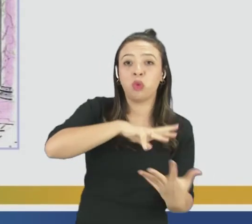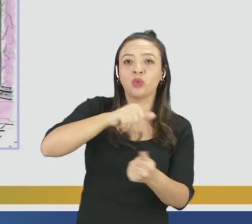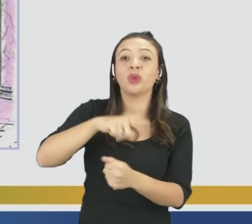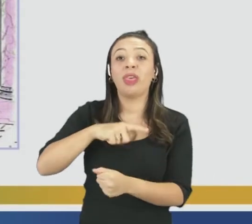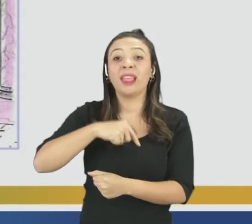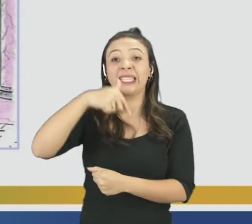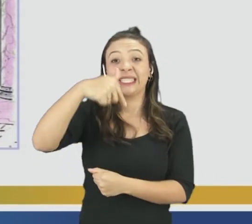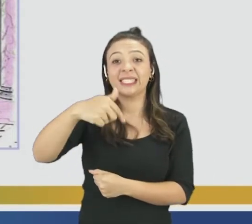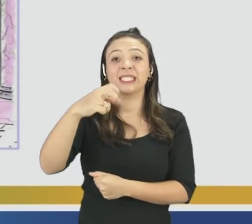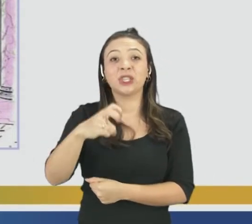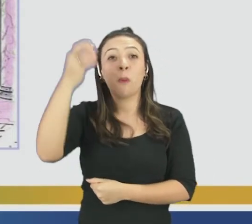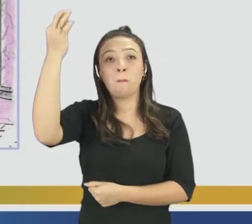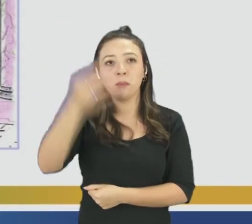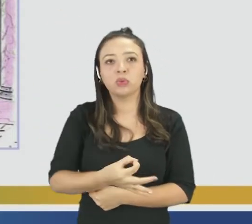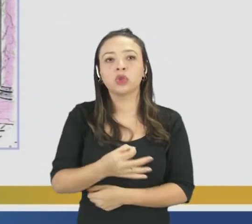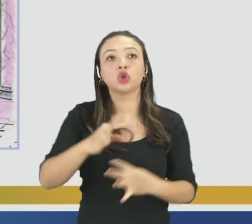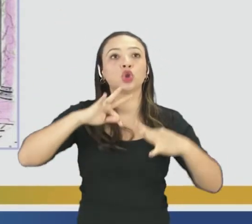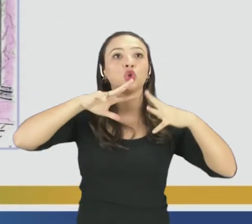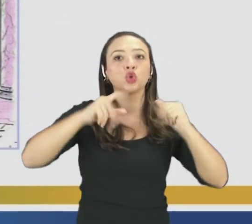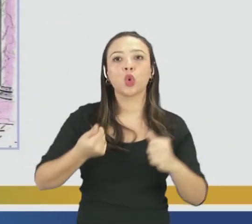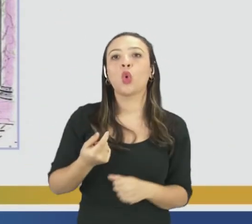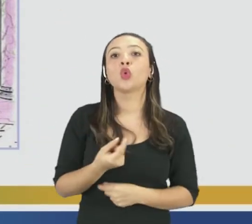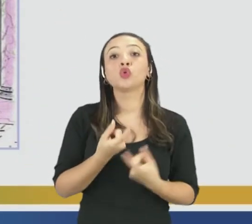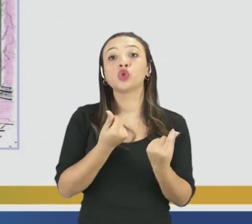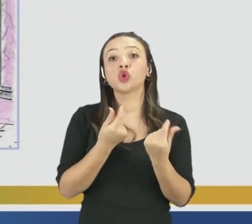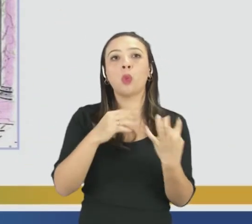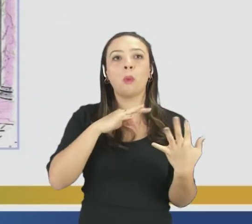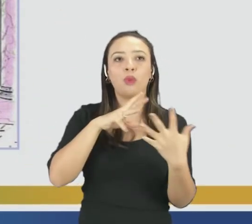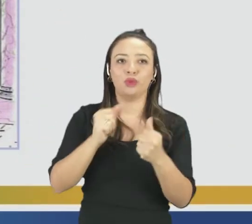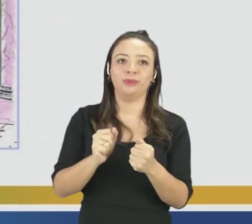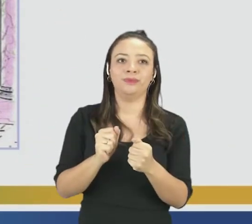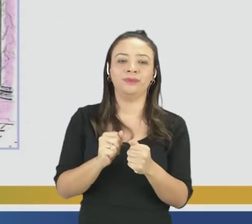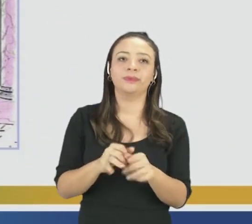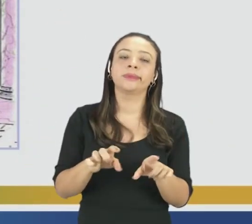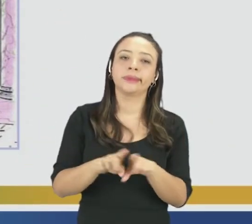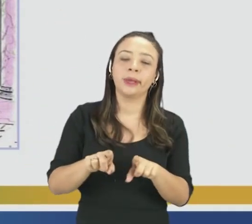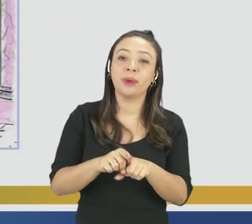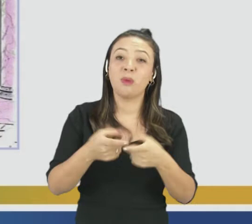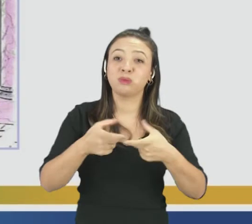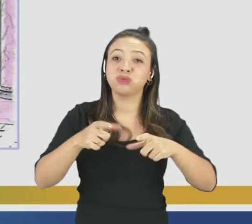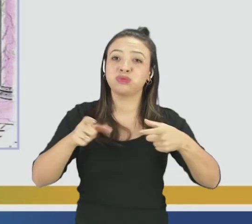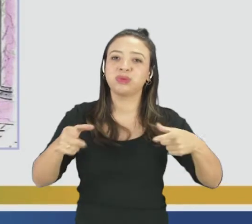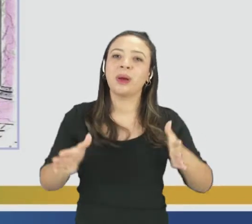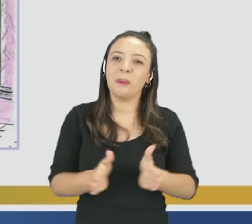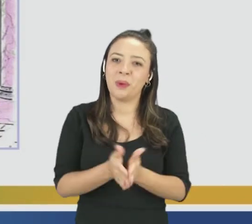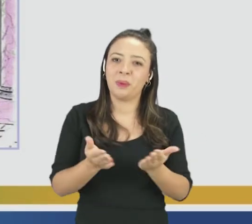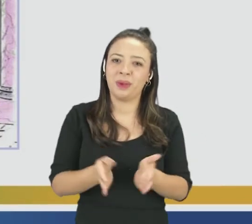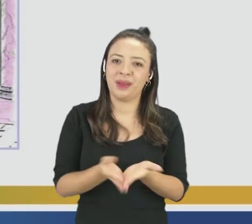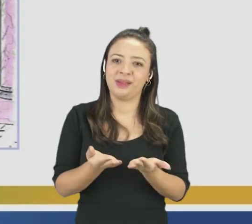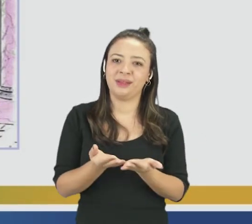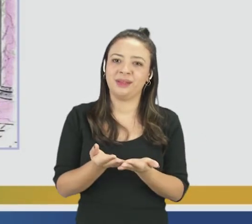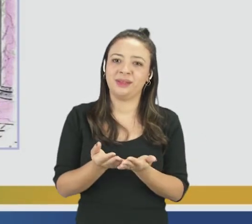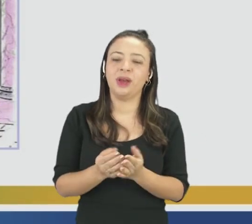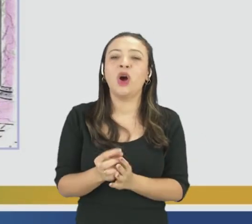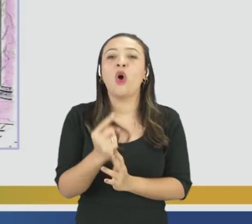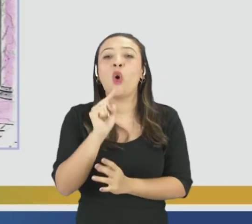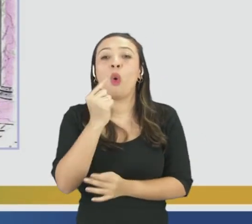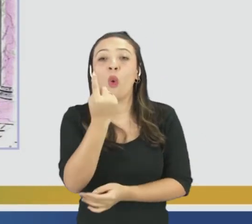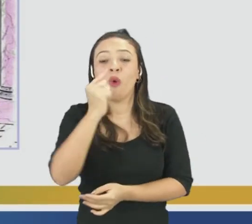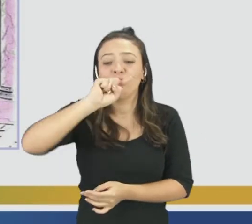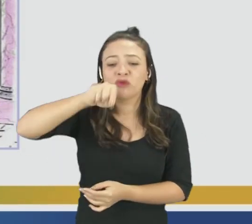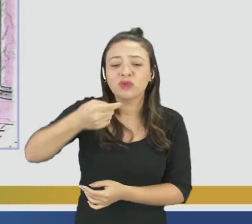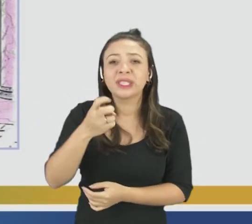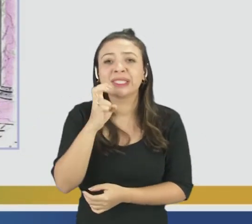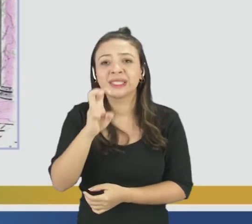riquezas é muita concentração e o aumento vertiginoso da pobreza 1,5 milhões